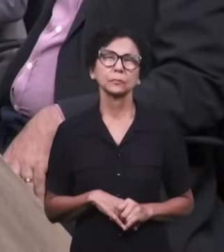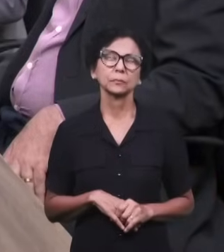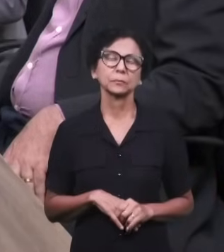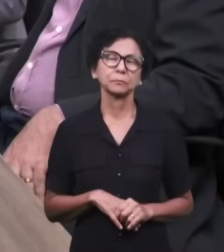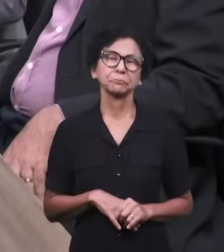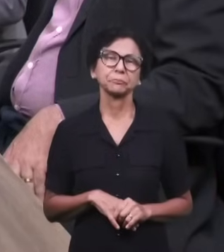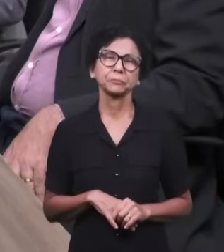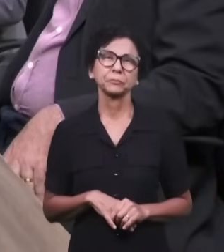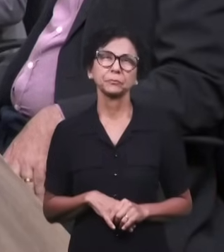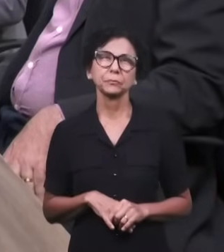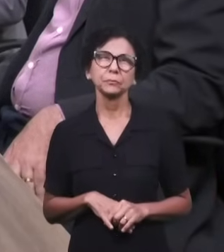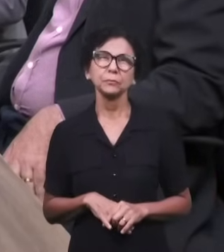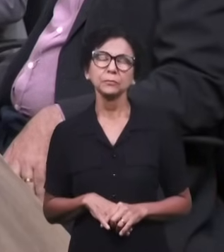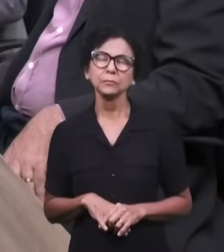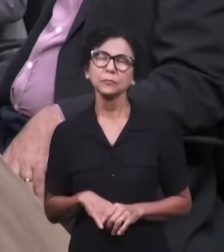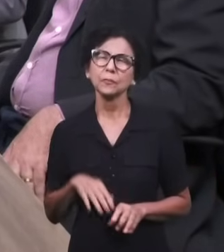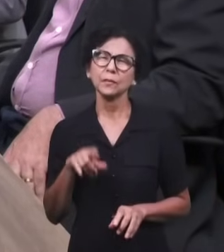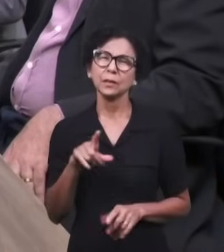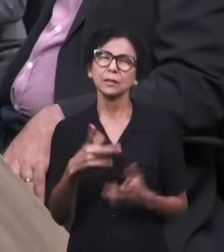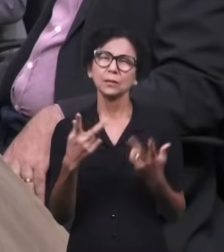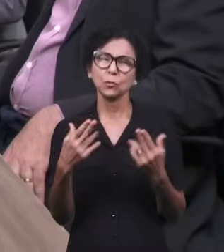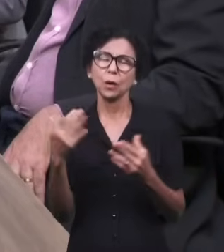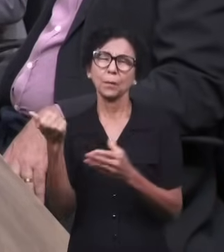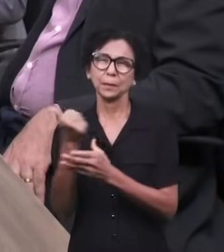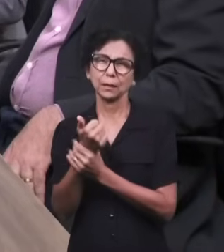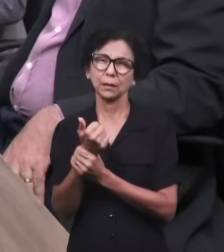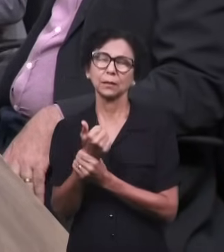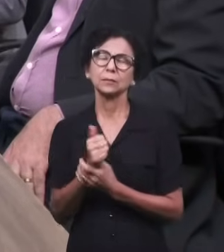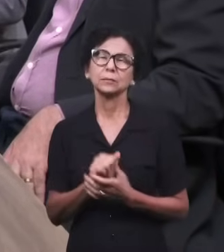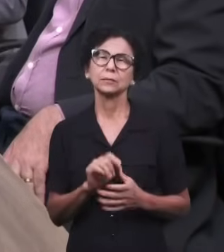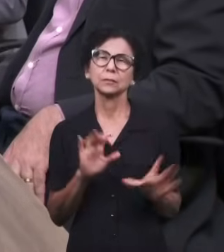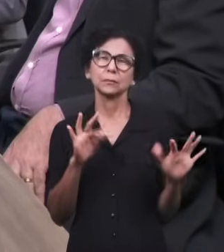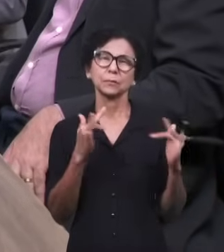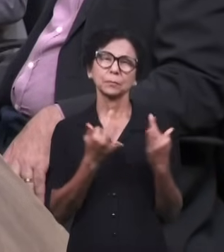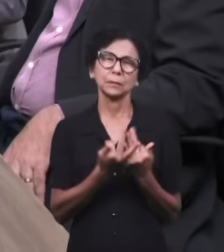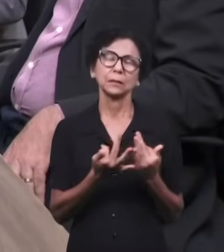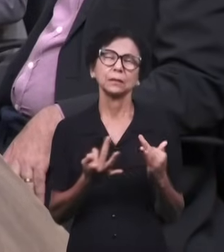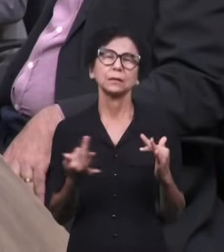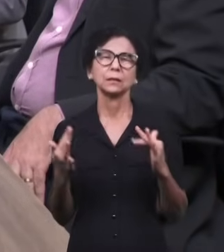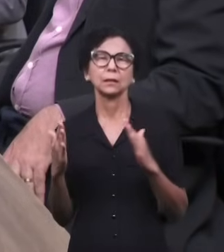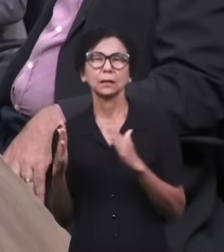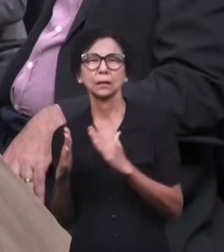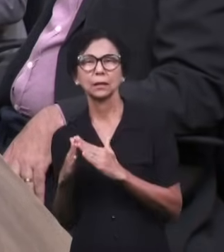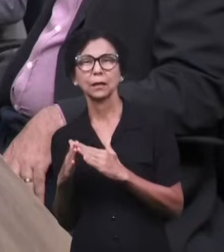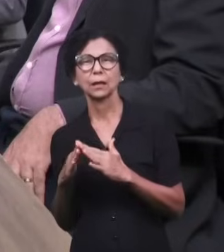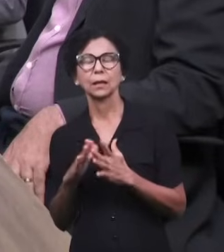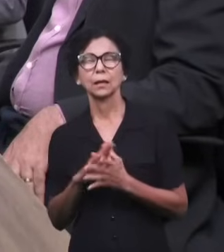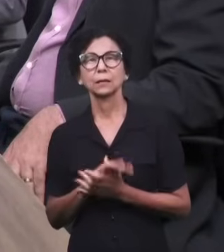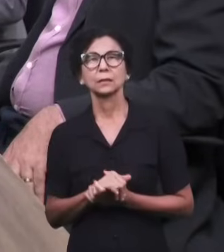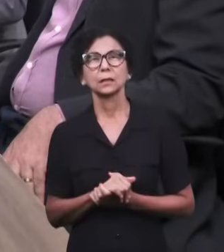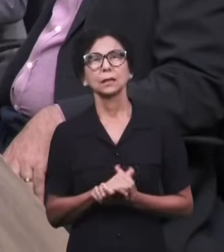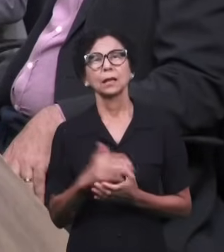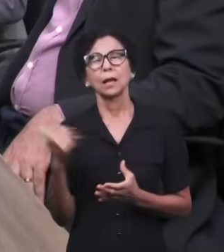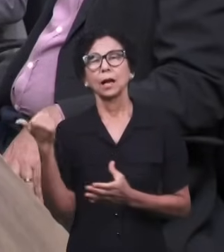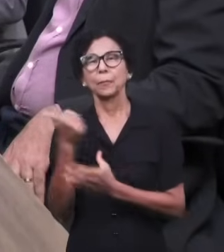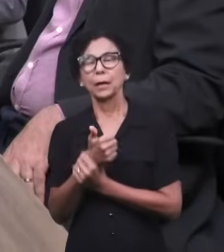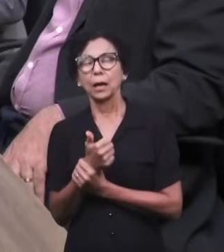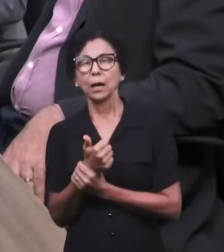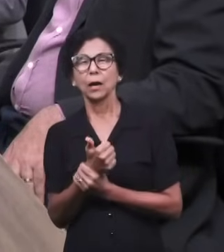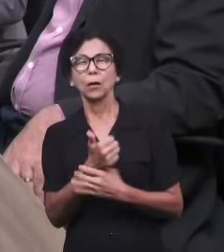família. Isso. Seja o Abraão da sua casa. Faça como Abraão. Abraão de arrumar confusão com Ló e ficar